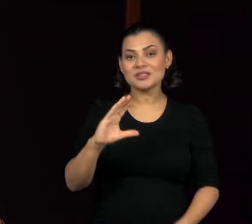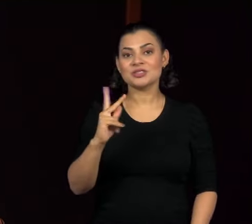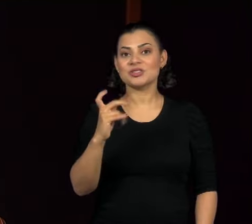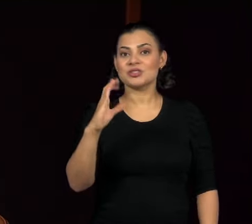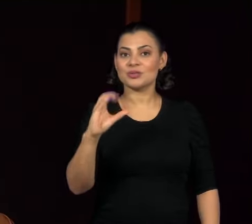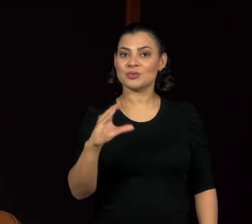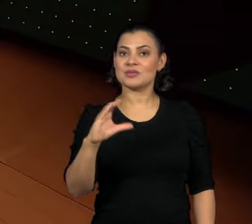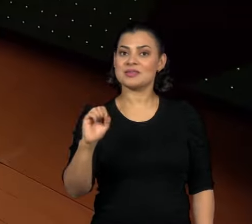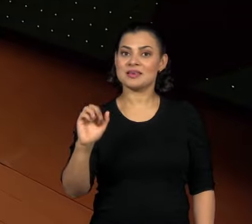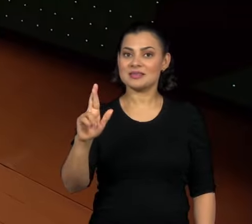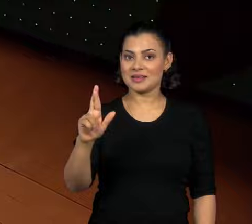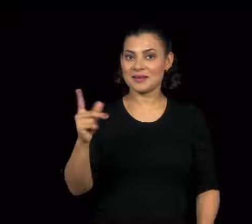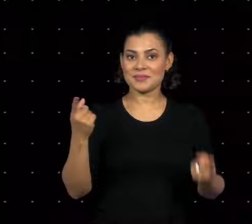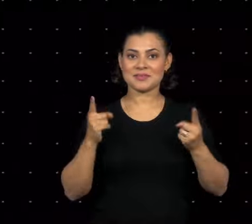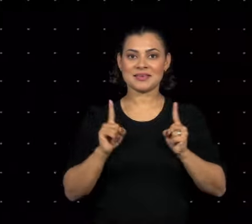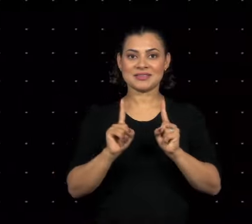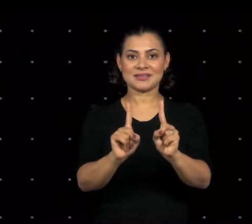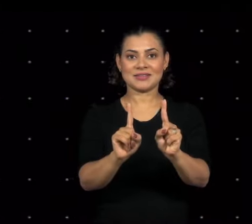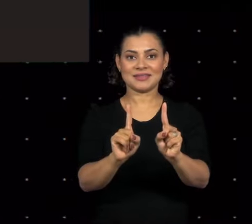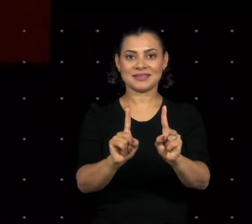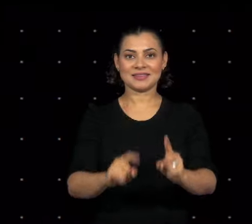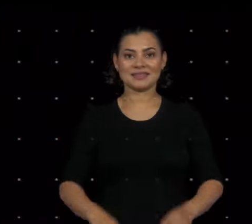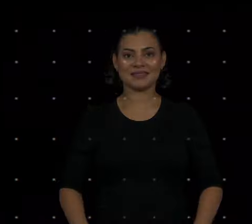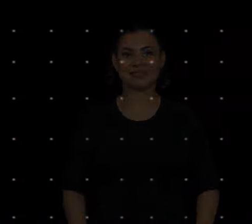no Persona.